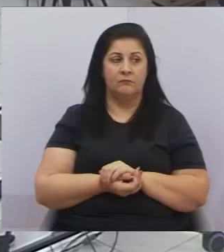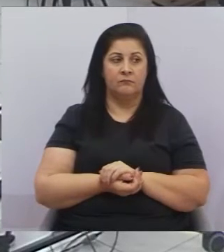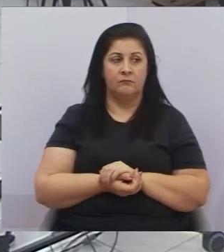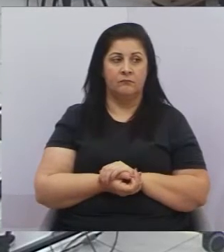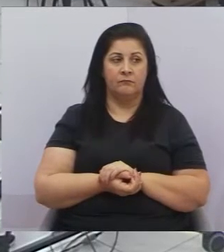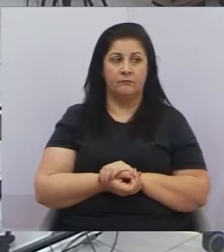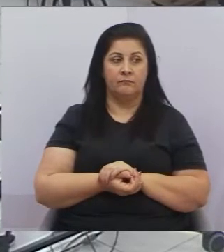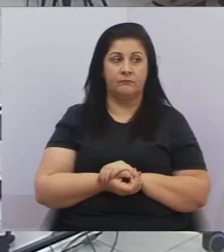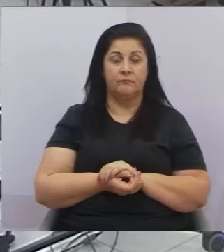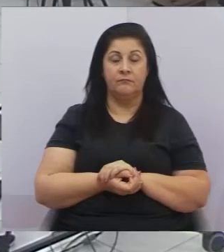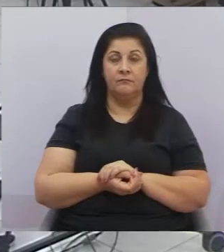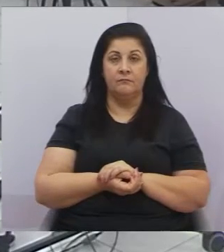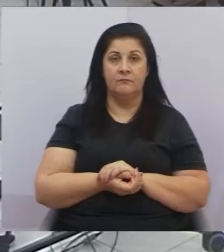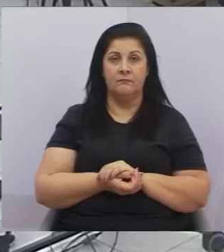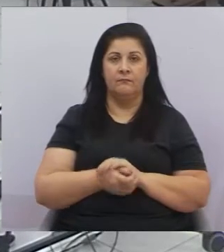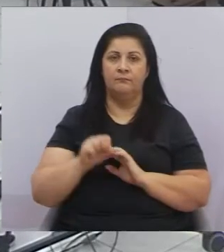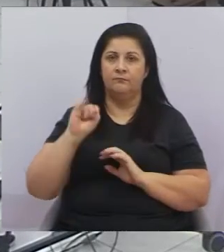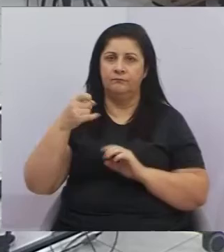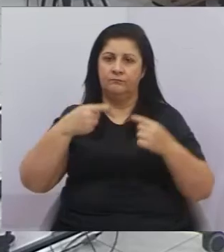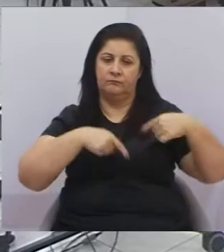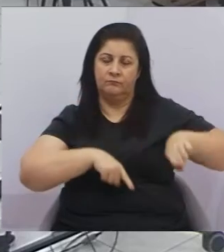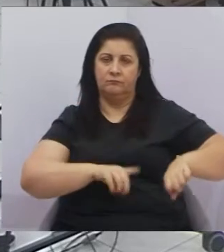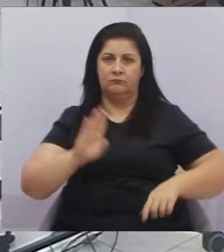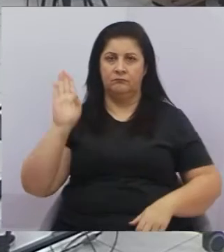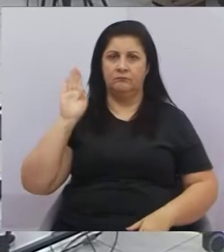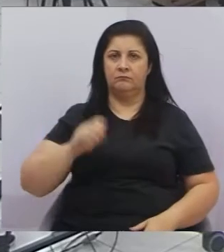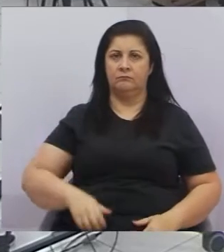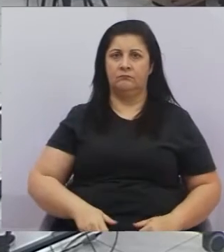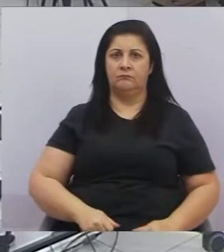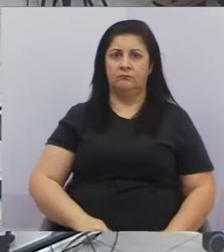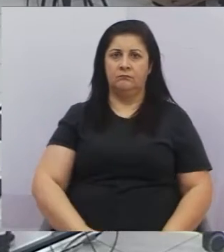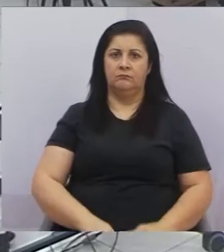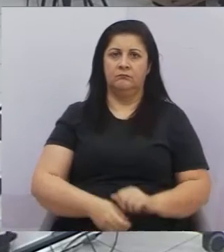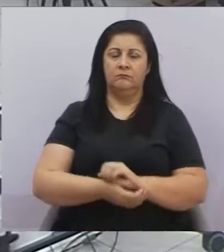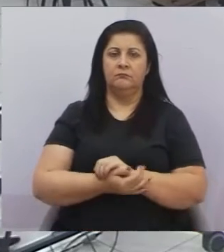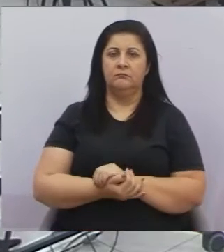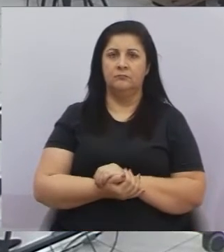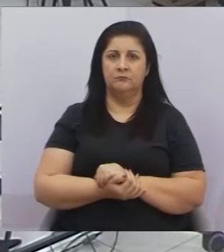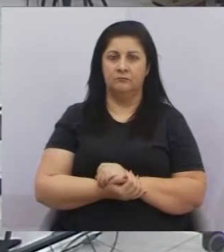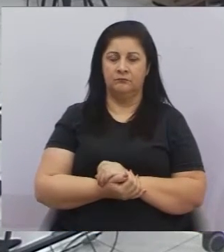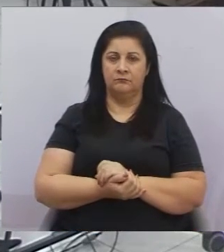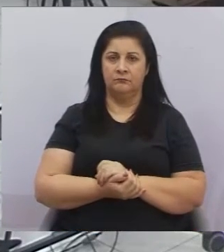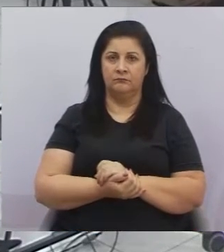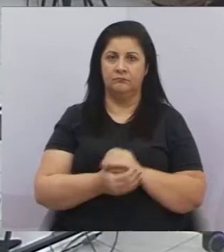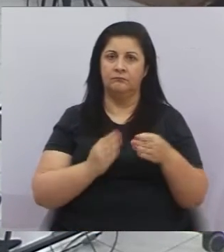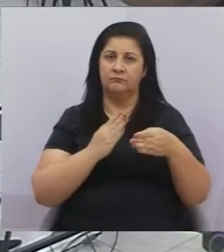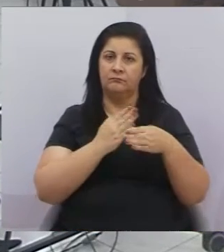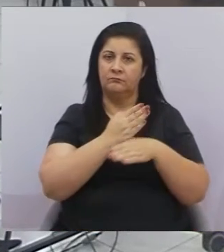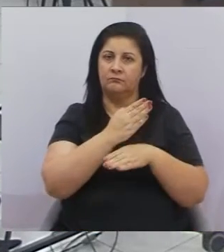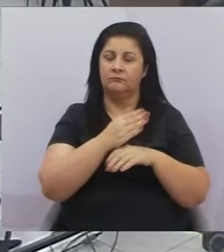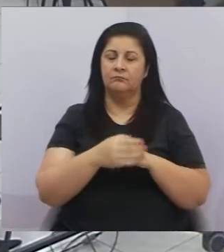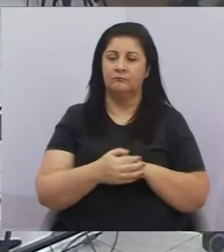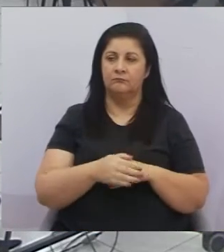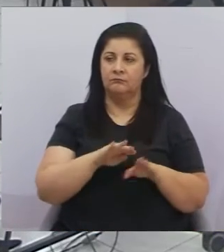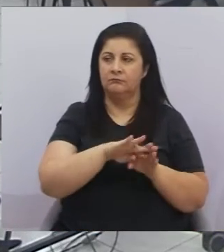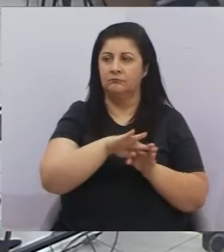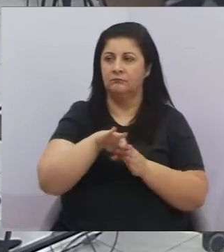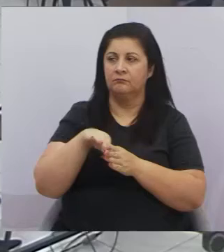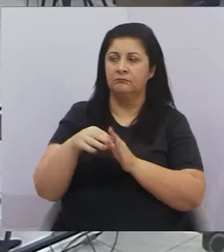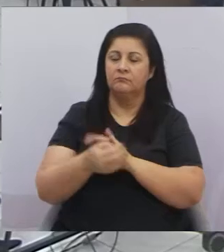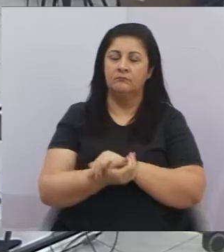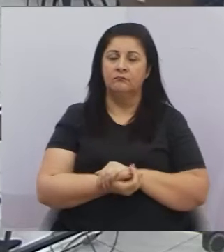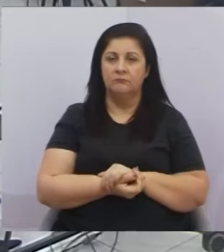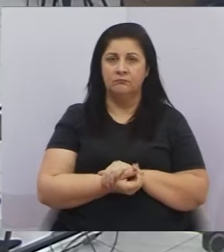Pedido de informação está em votação. Os que forem contrários, por favor, se manifestem levantando os braços. Pedido de informação aprovado. Próximo pedido de